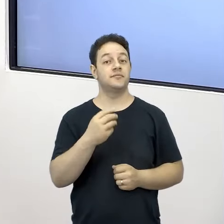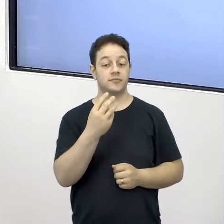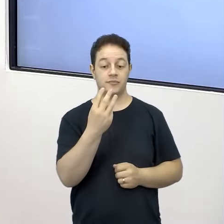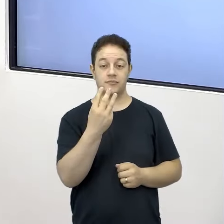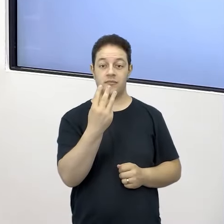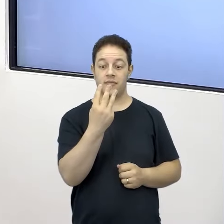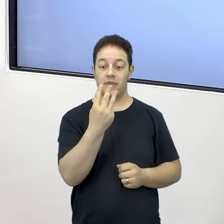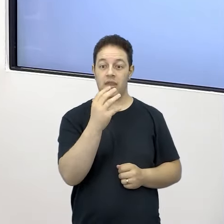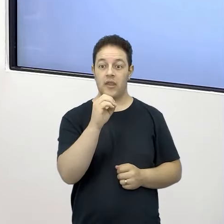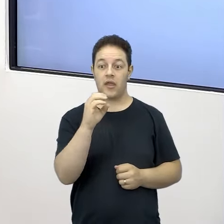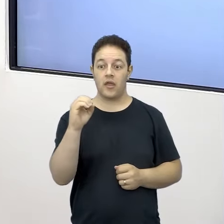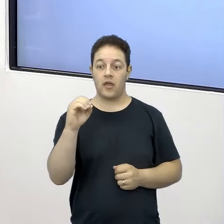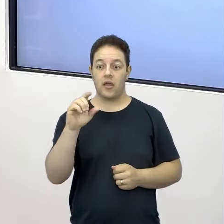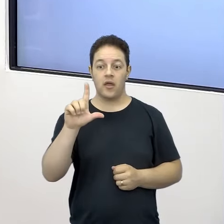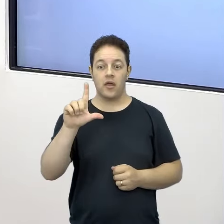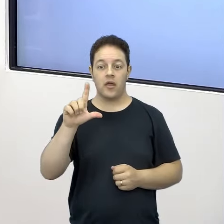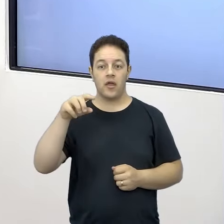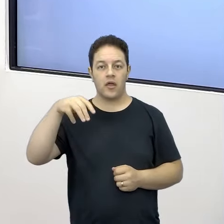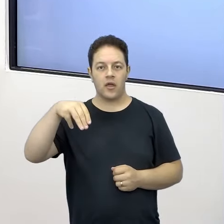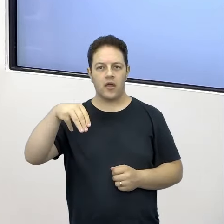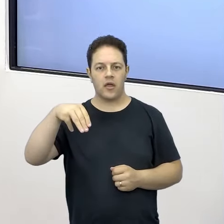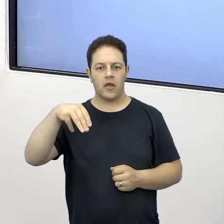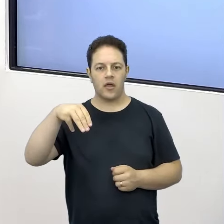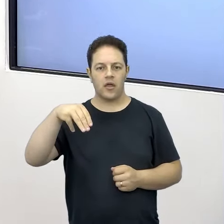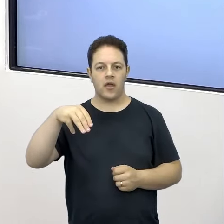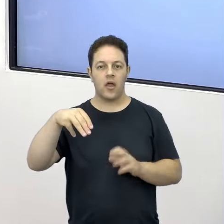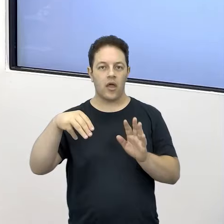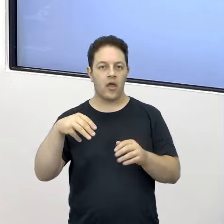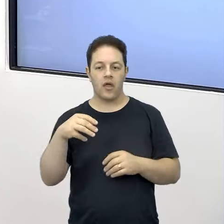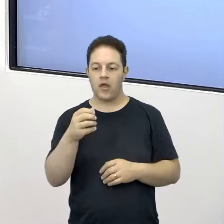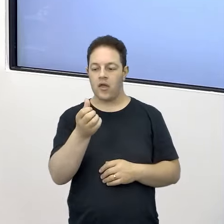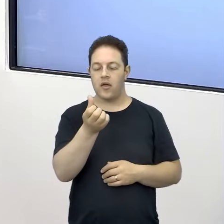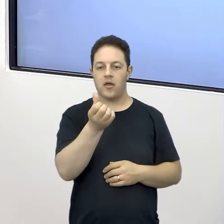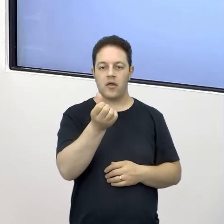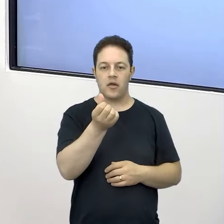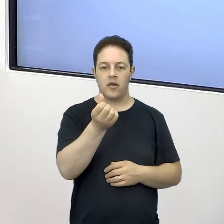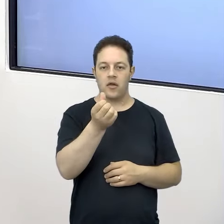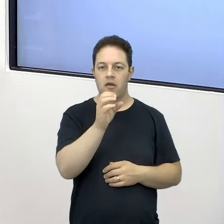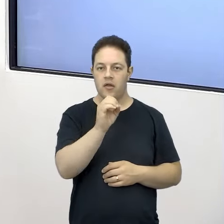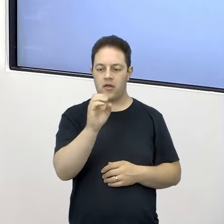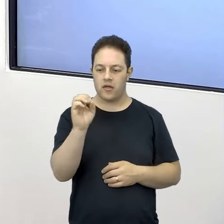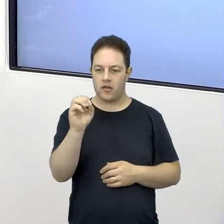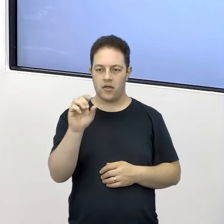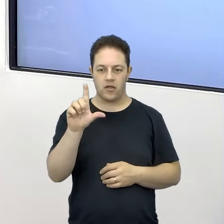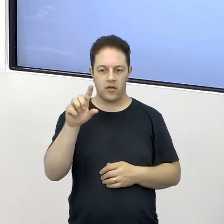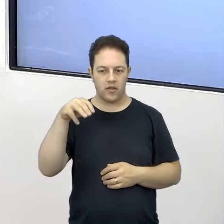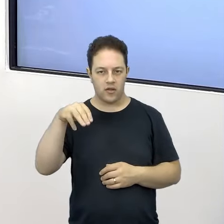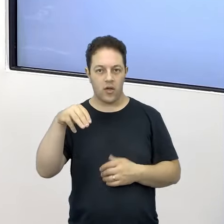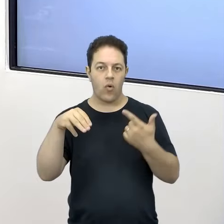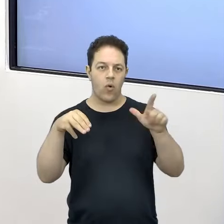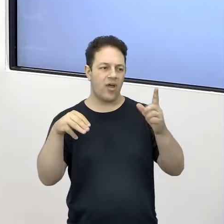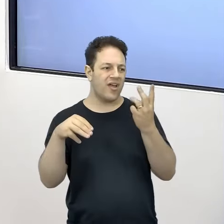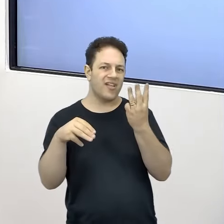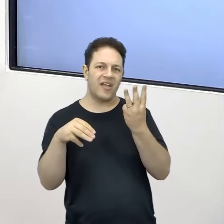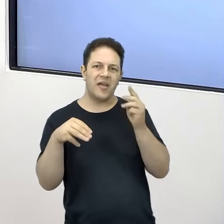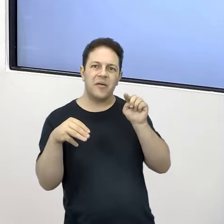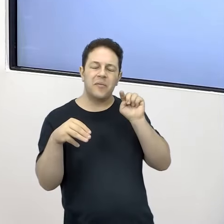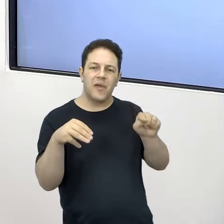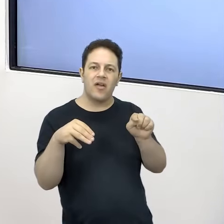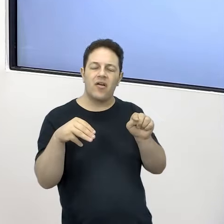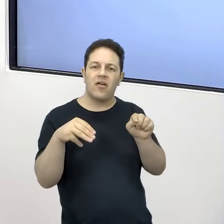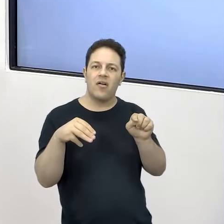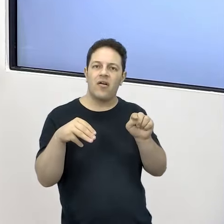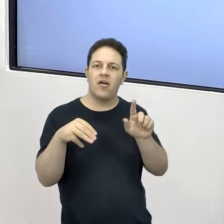300 lumens para, 600 lumens. 3.000 lumens. Olha a